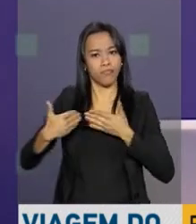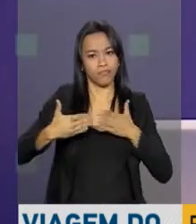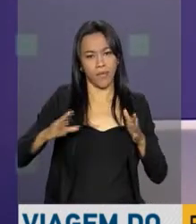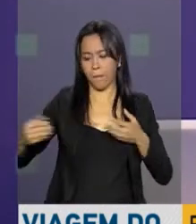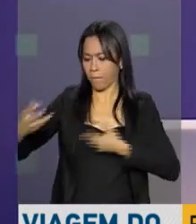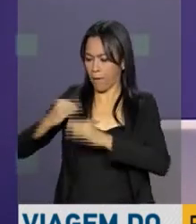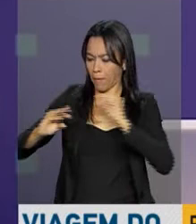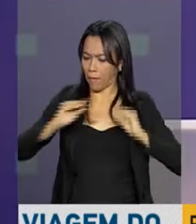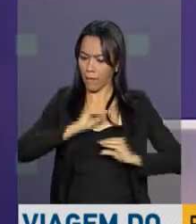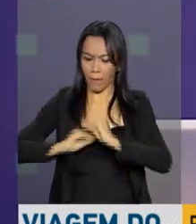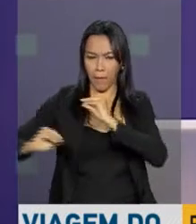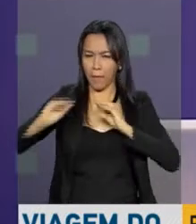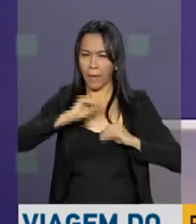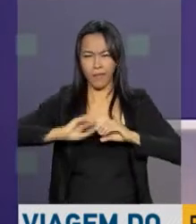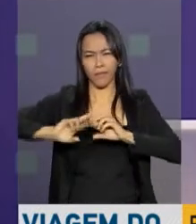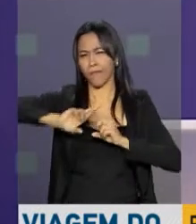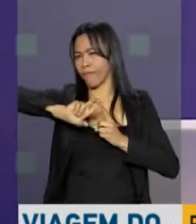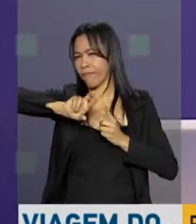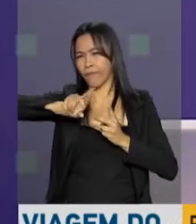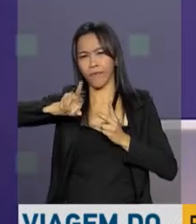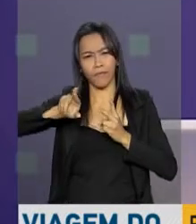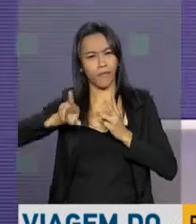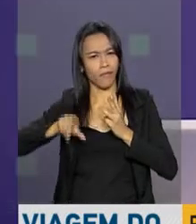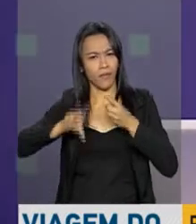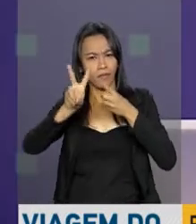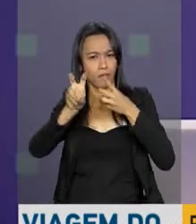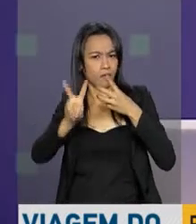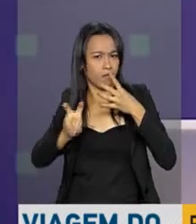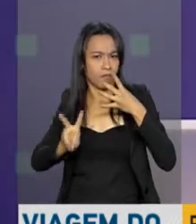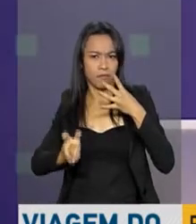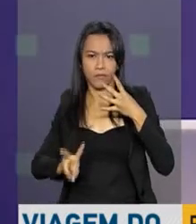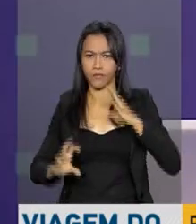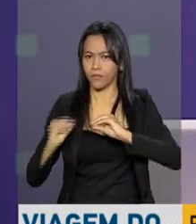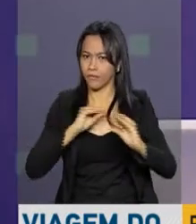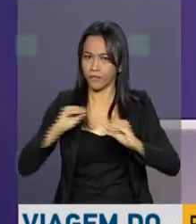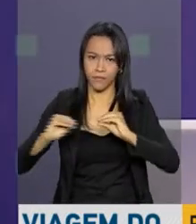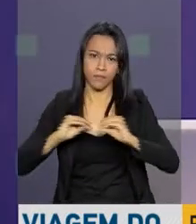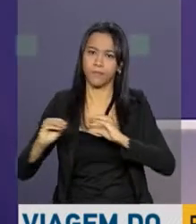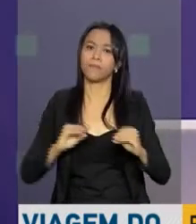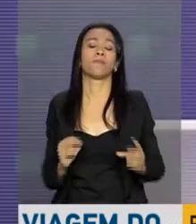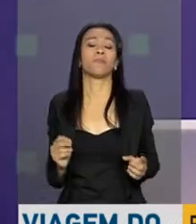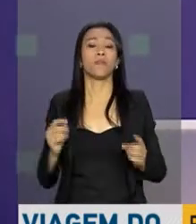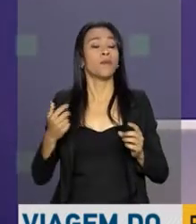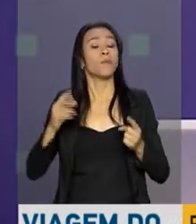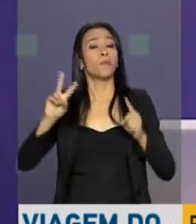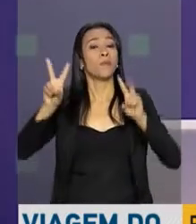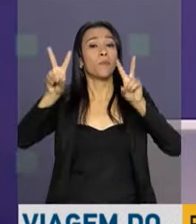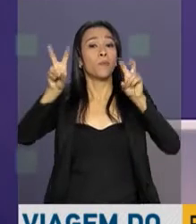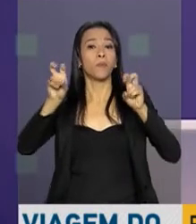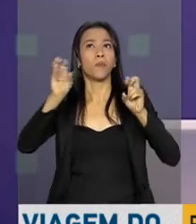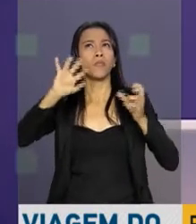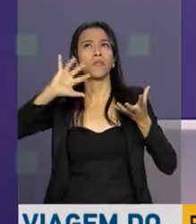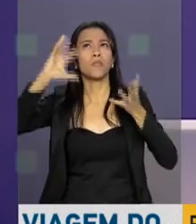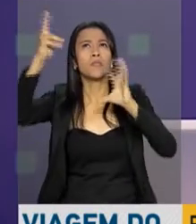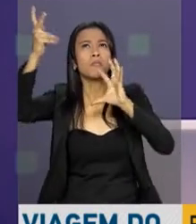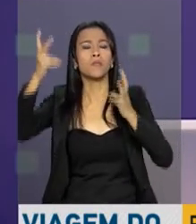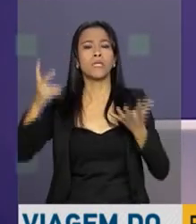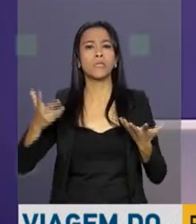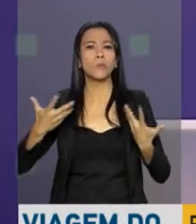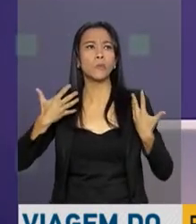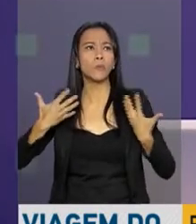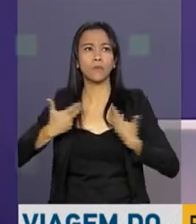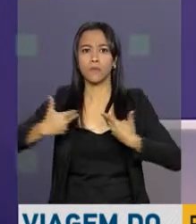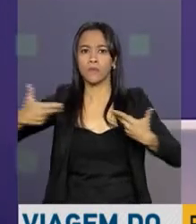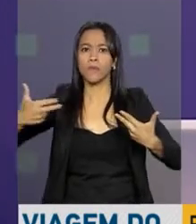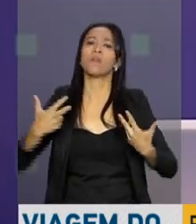abrange temas os mais diversos, do combate à mudança do clima à defesa do